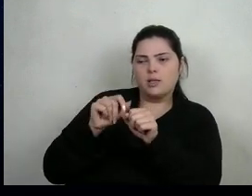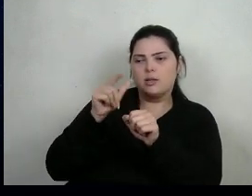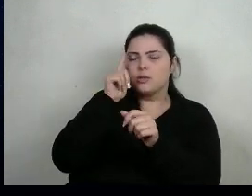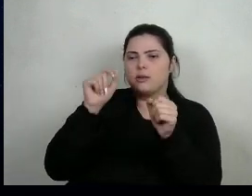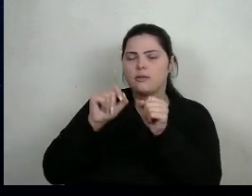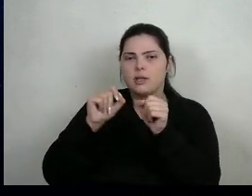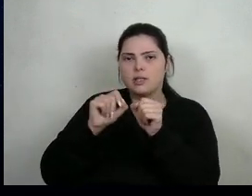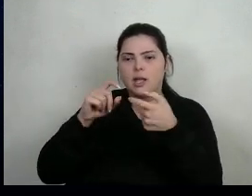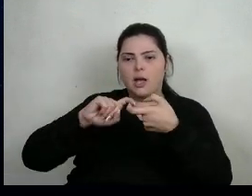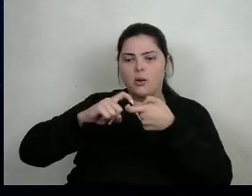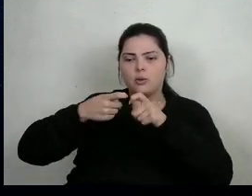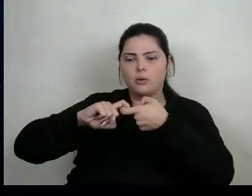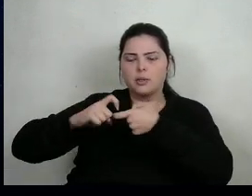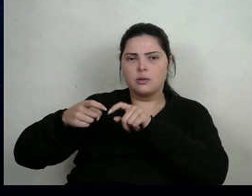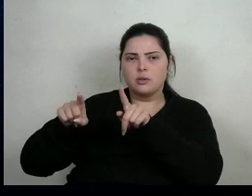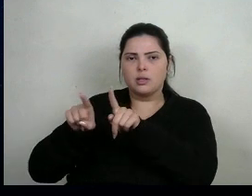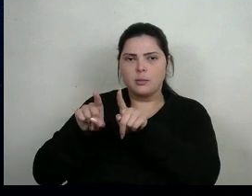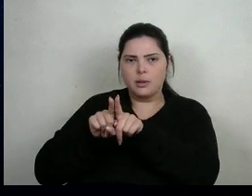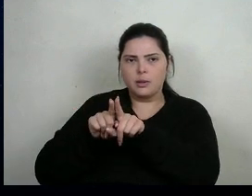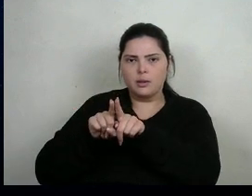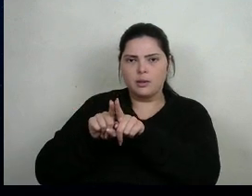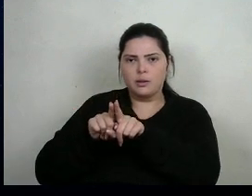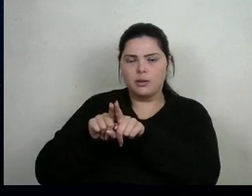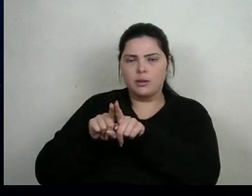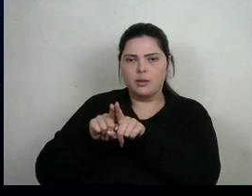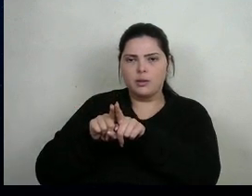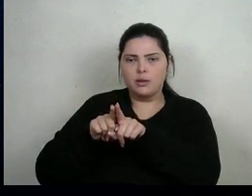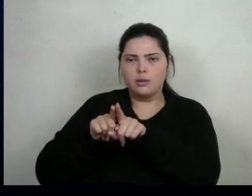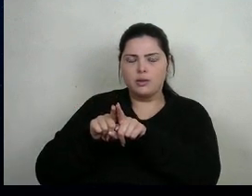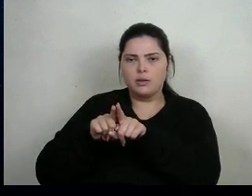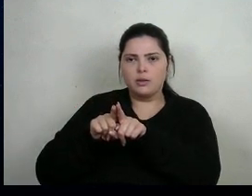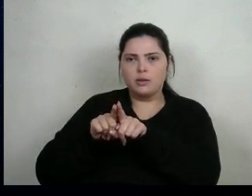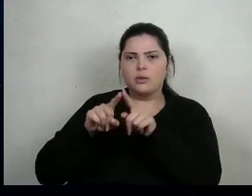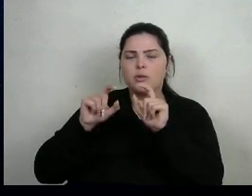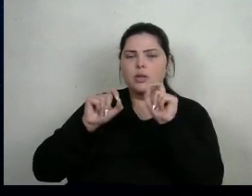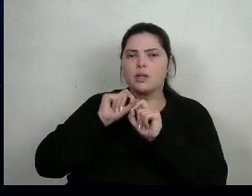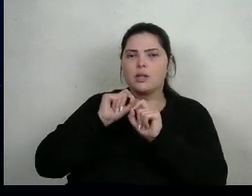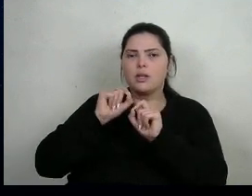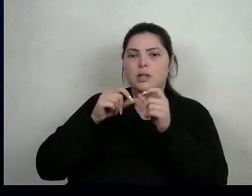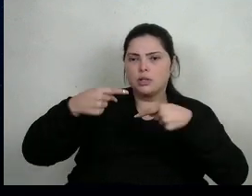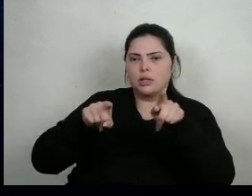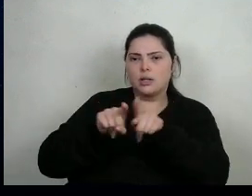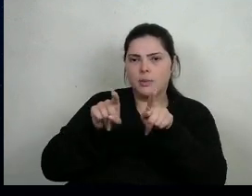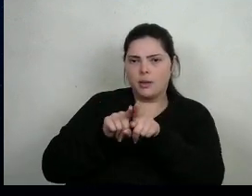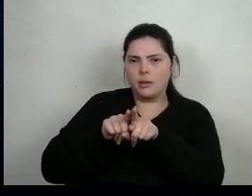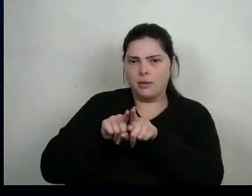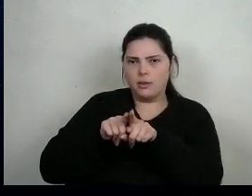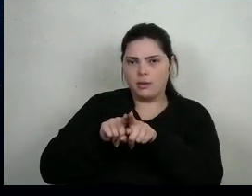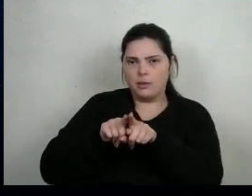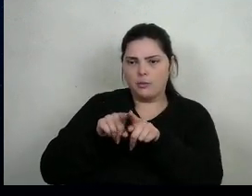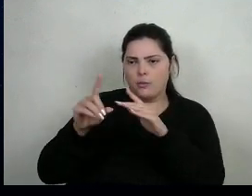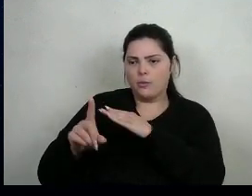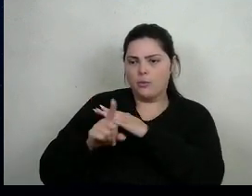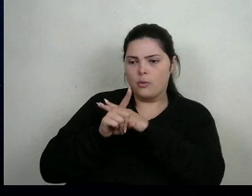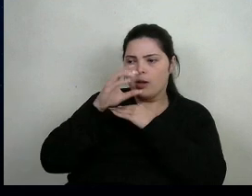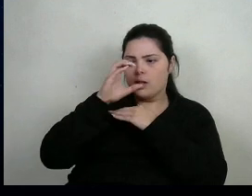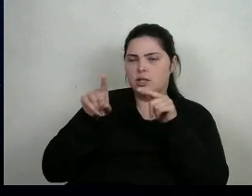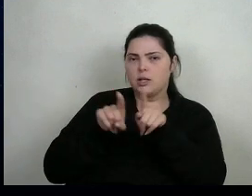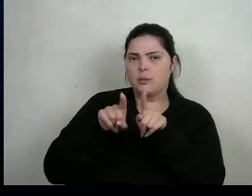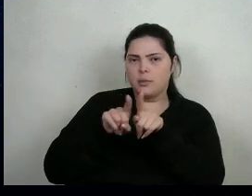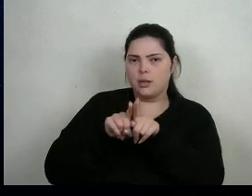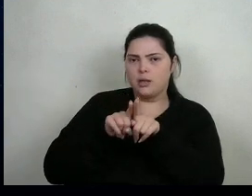e é quase que automático a hora que a gente vai discutir métricas o cliente já nos pergunta sobre